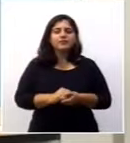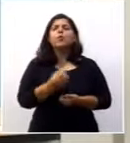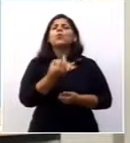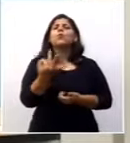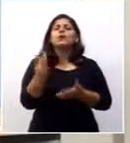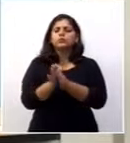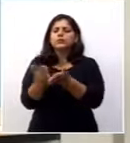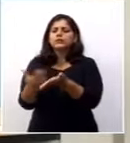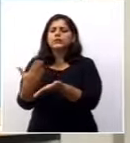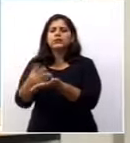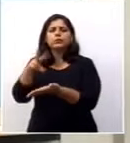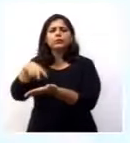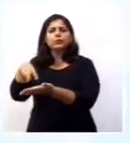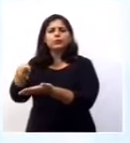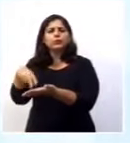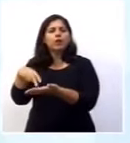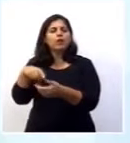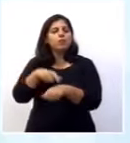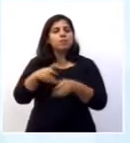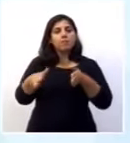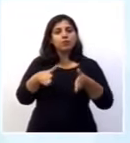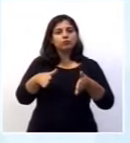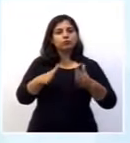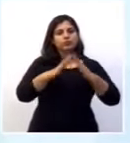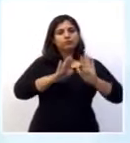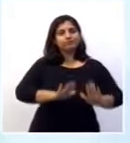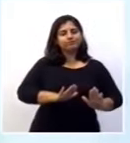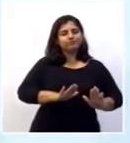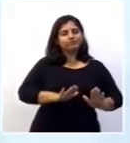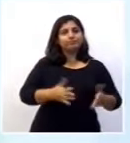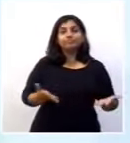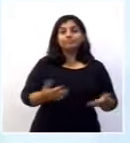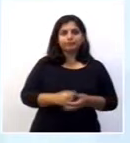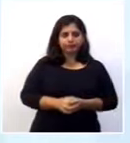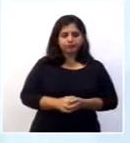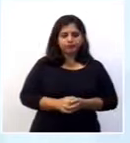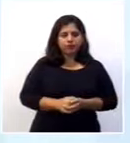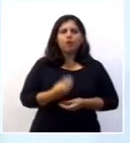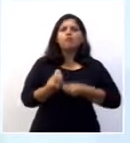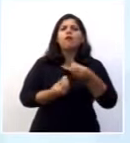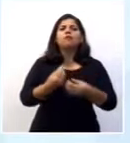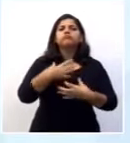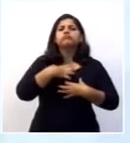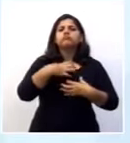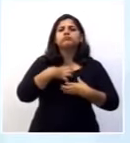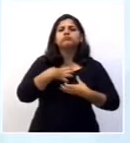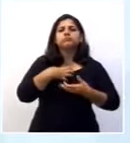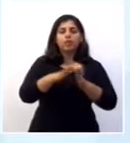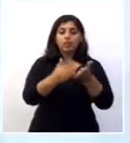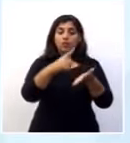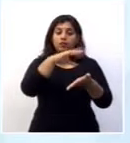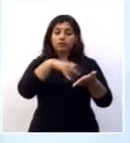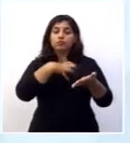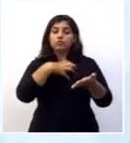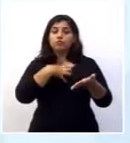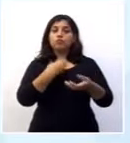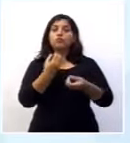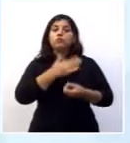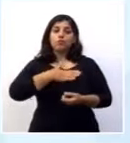livros você conseguiu ler durante esse período que você está em casa? Qual que é o gênero literário que você gosta de